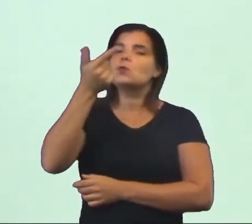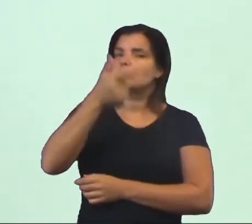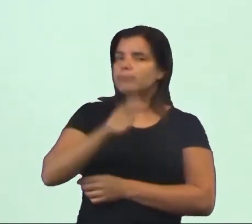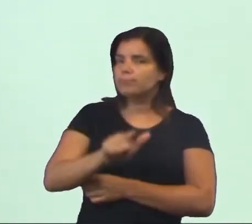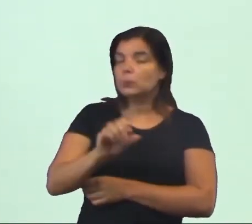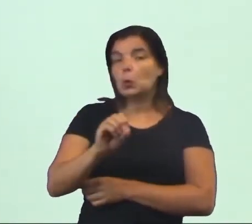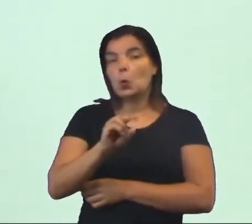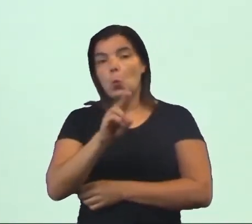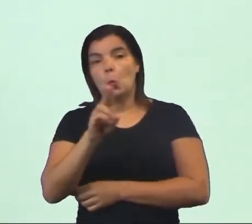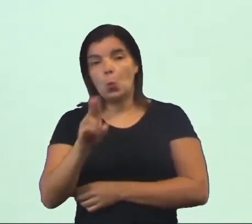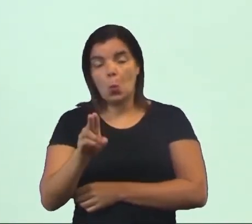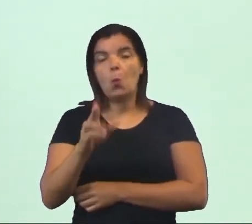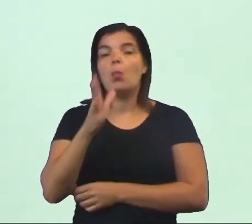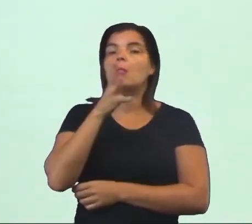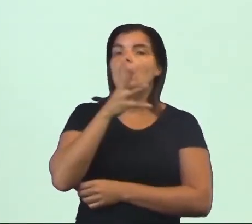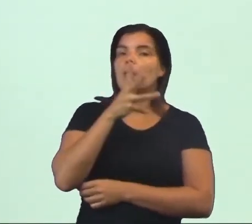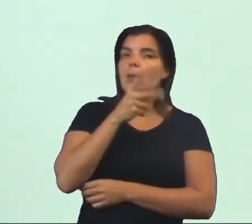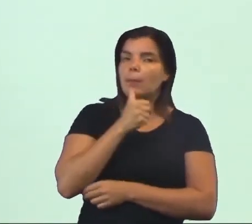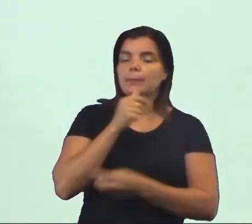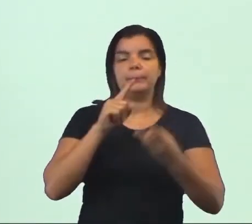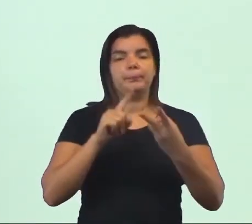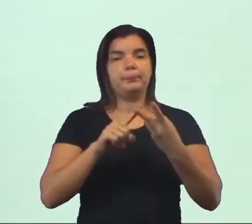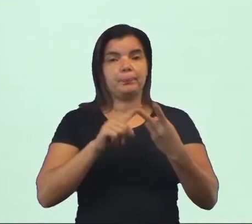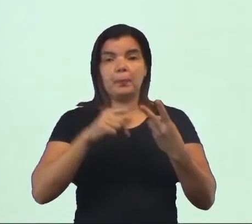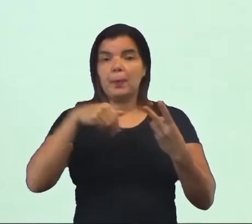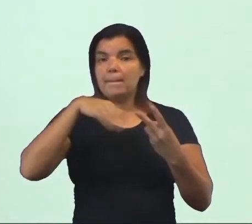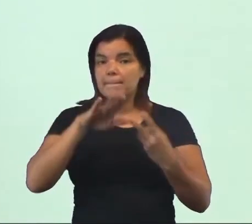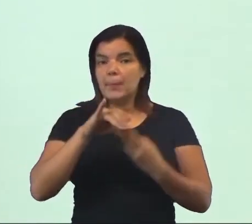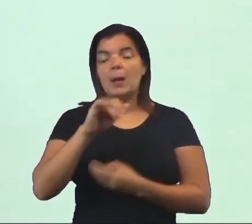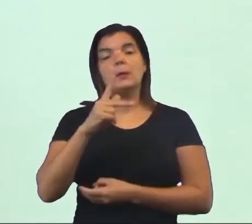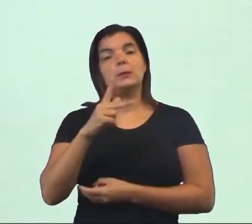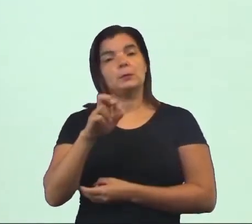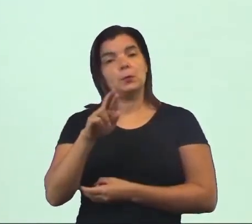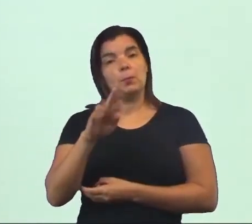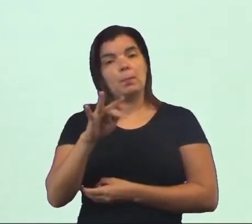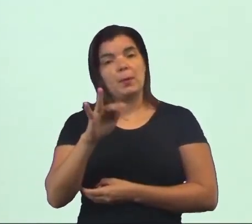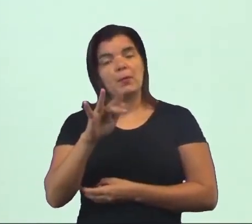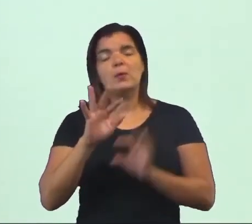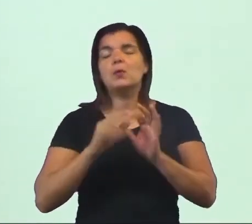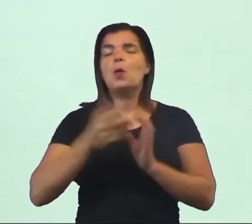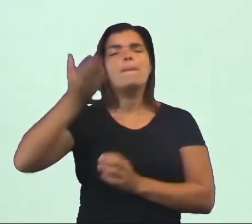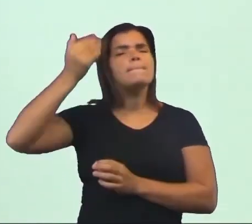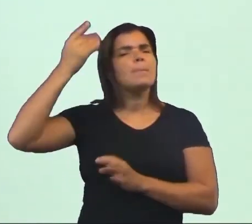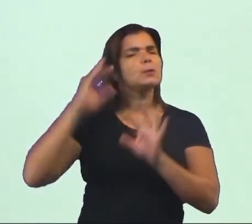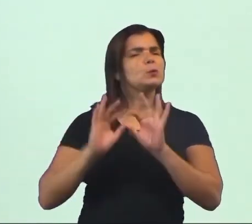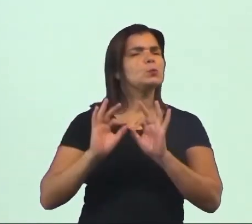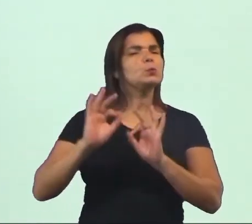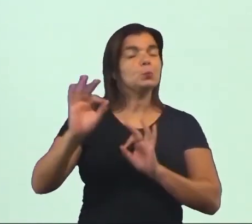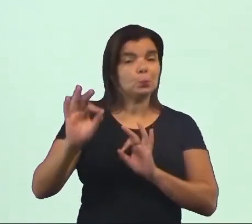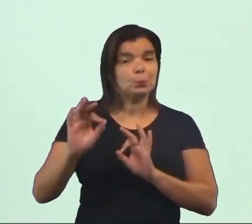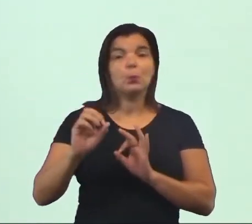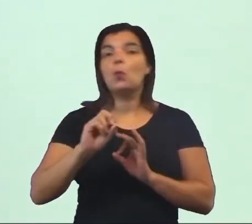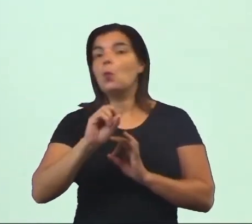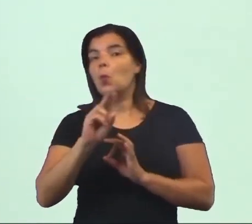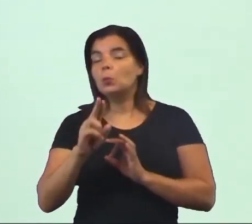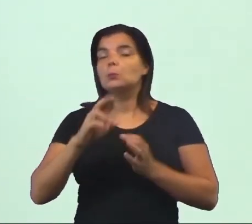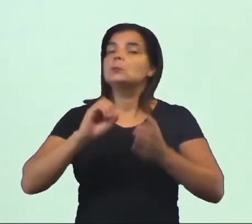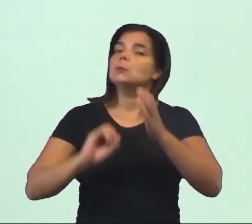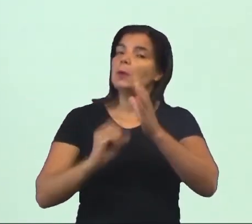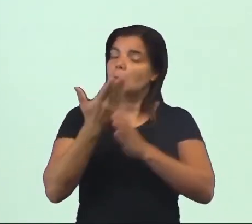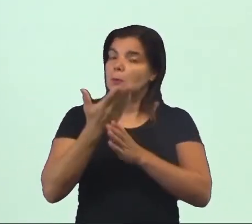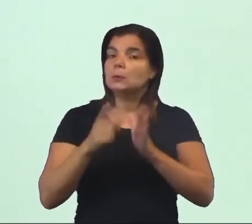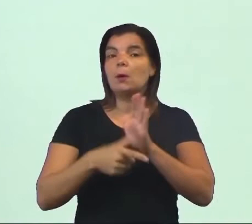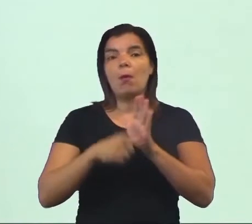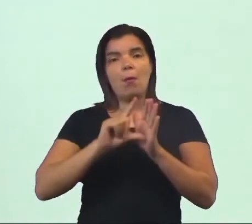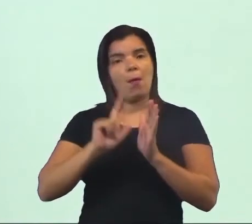repetia ou ela durou. E o pretérito mais que perfeito é um passado distante, muito distante, ou que aconteceu